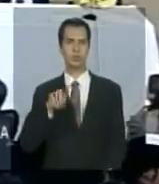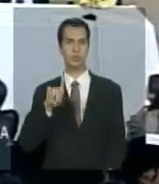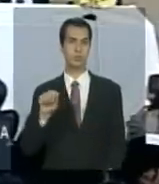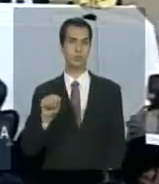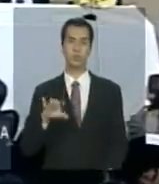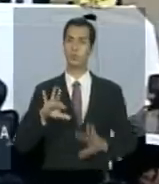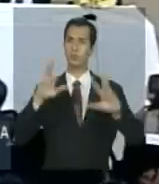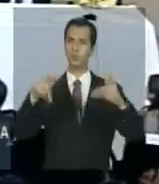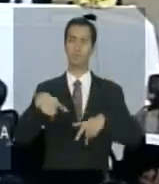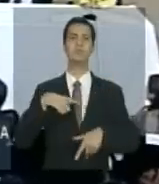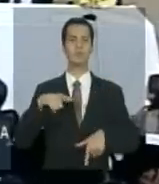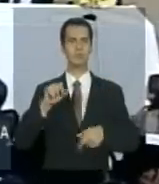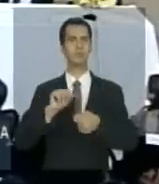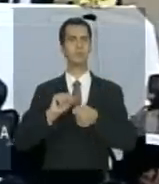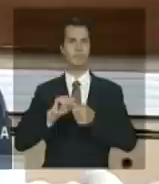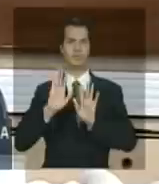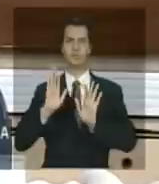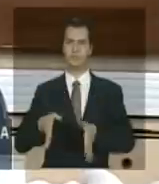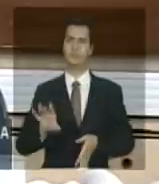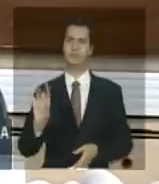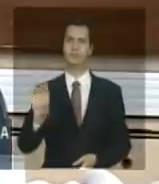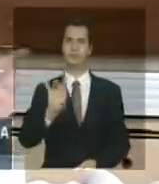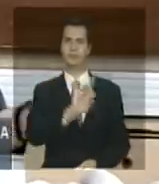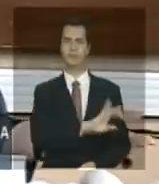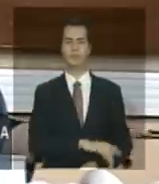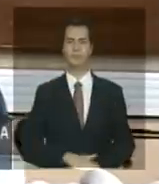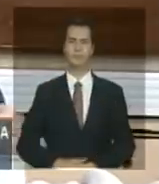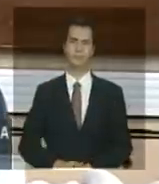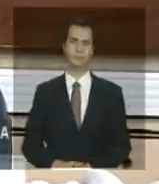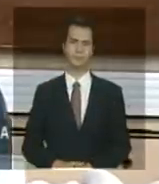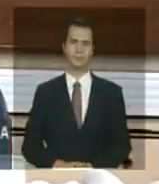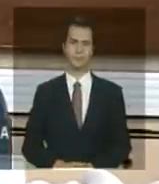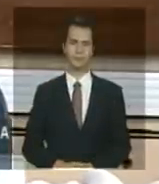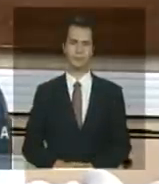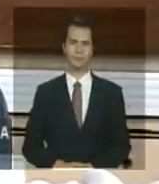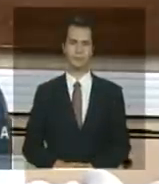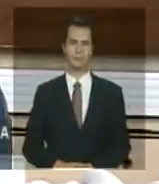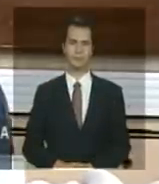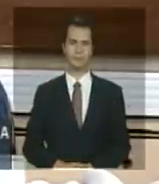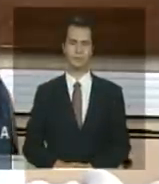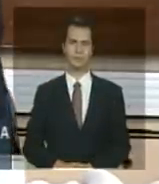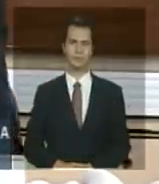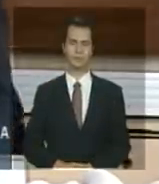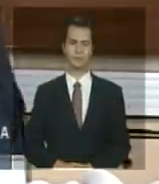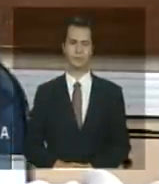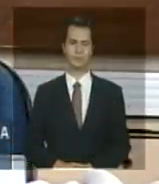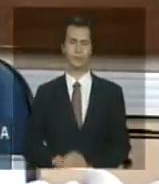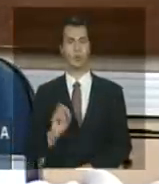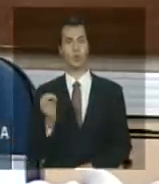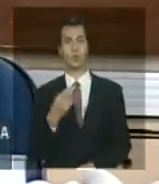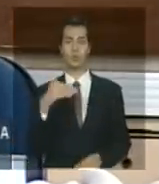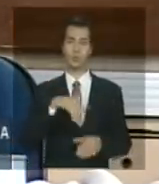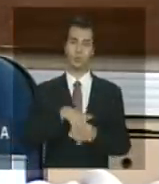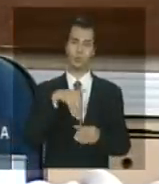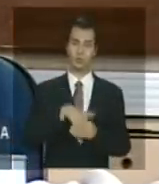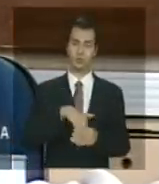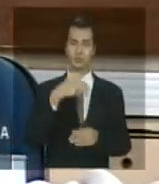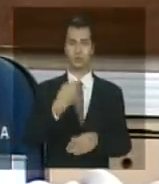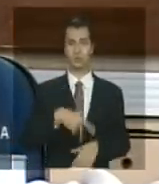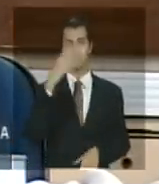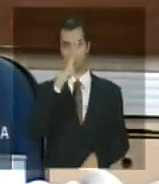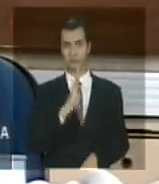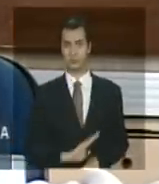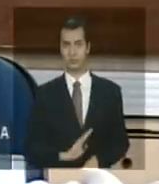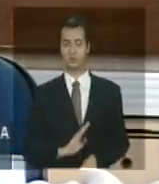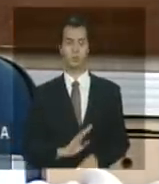né, nesses dias, seja o processo eleitoral do Brasil ser